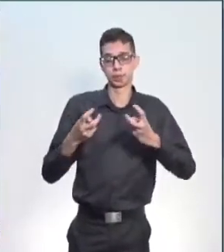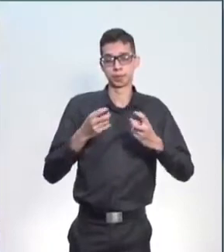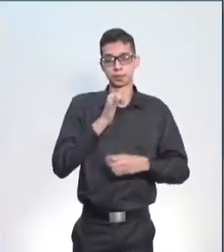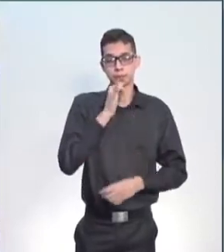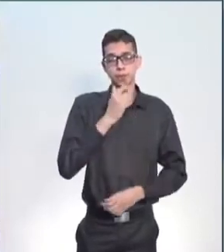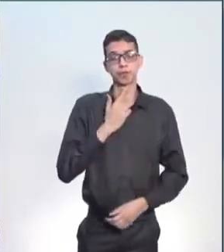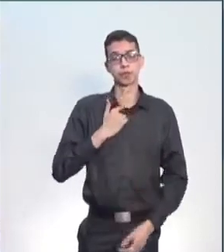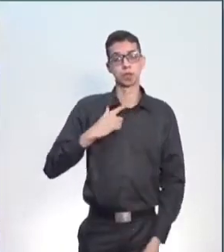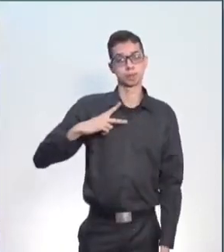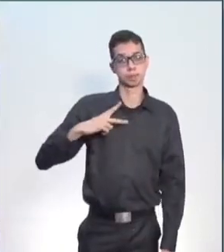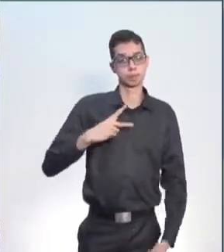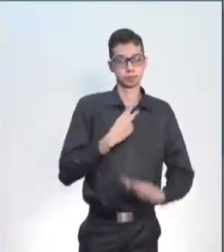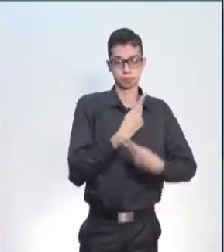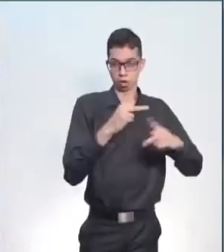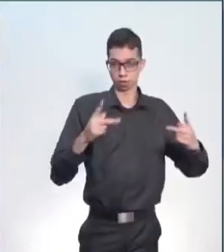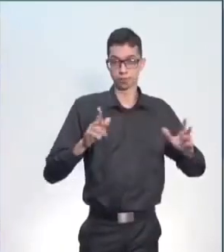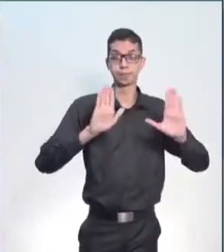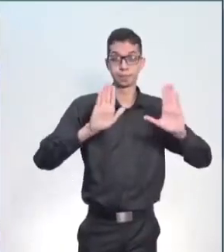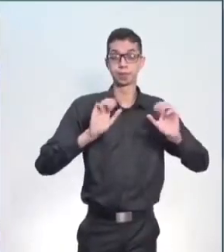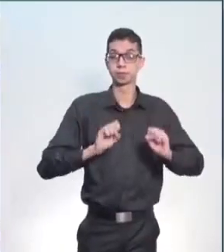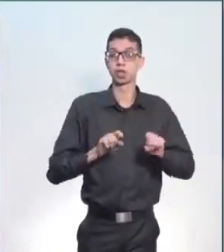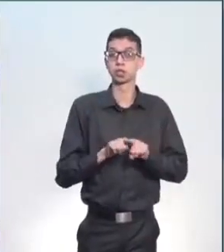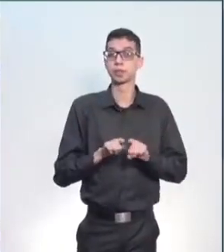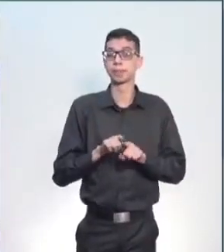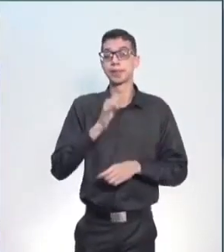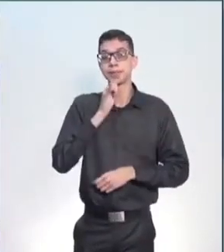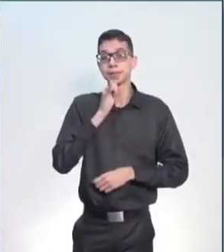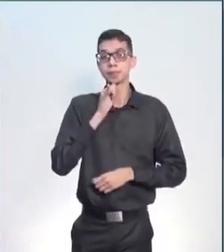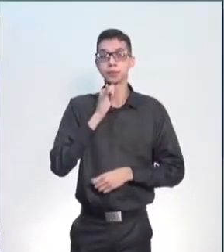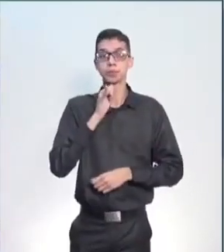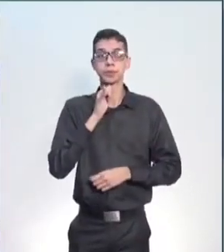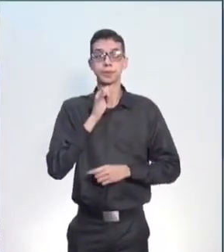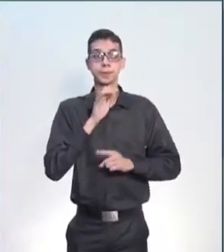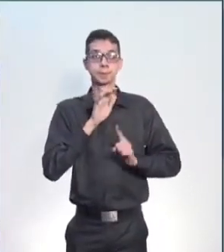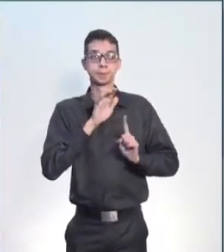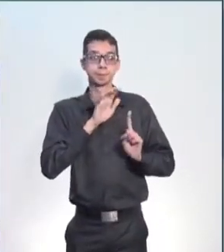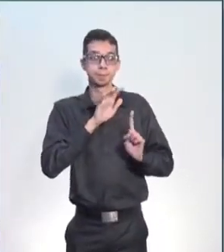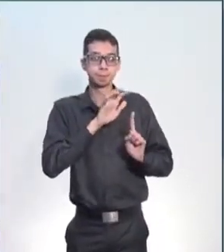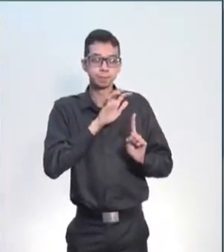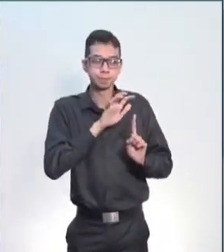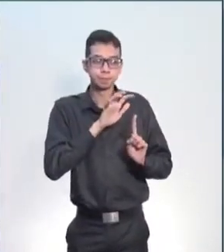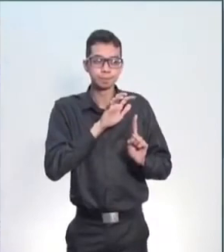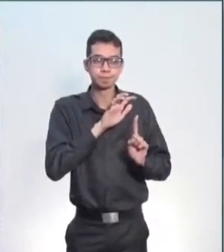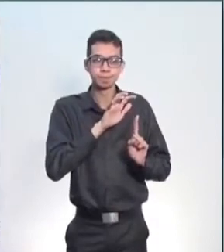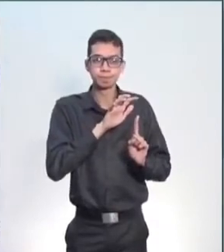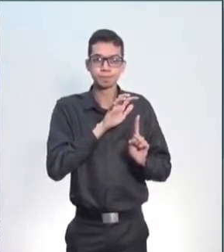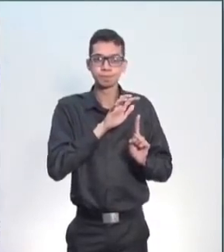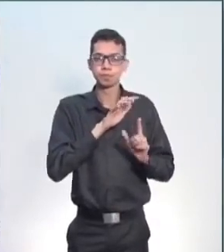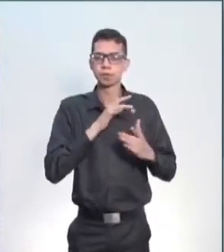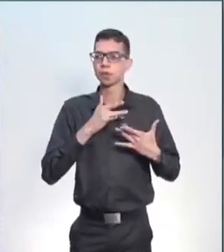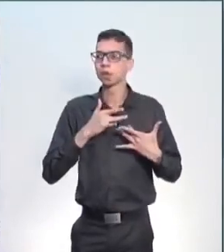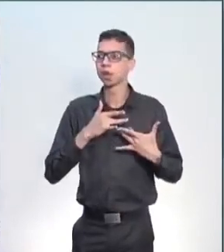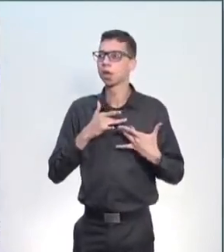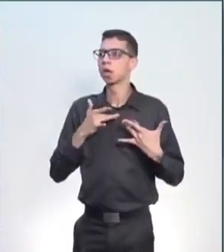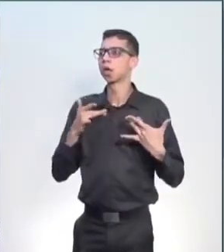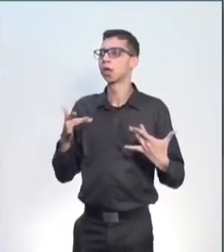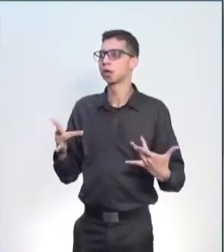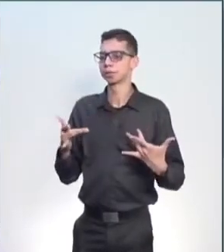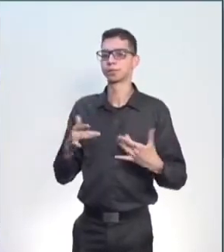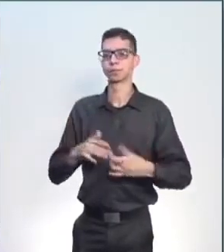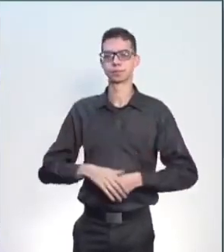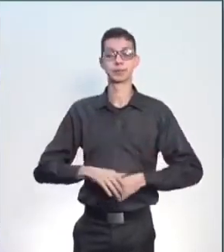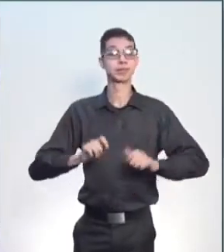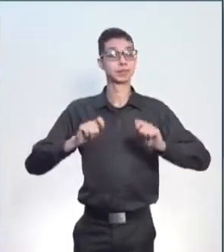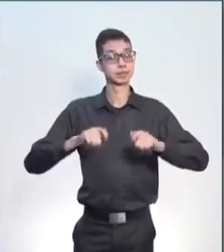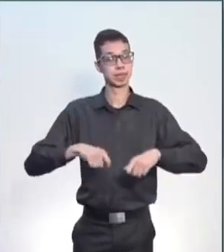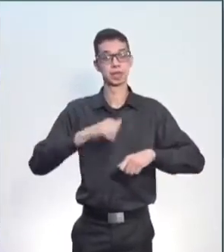outra pessoa, mas ela também pode ser provocada. Né? E ela é provocada pode ser provocada por uma campanha,